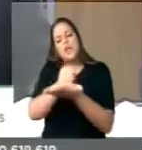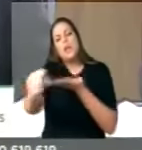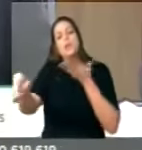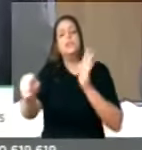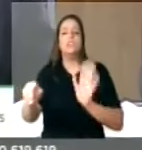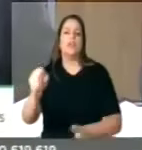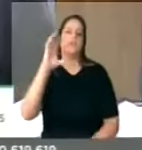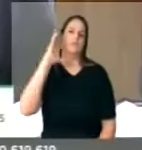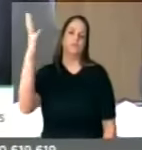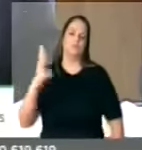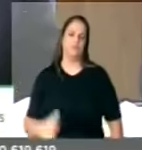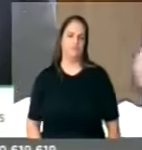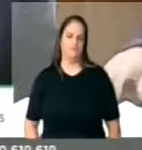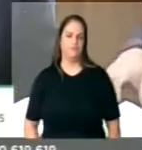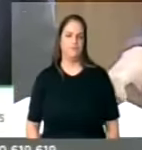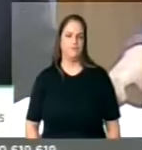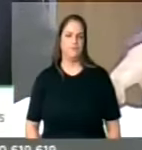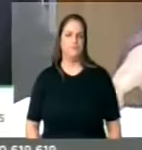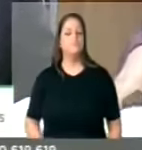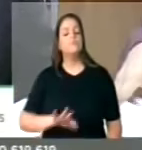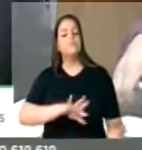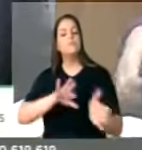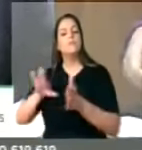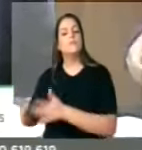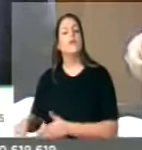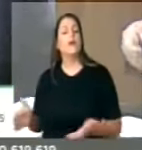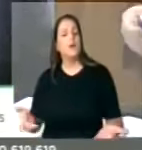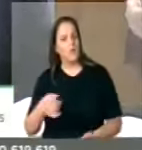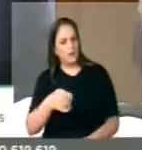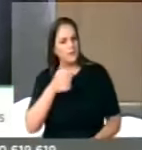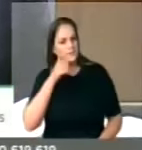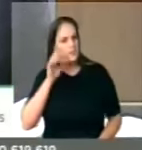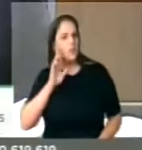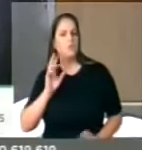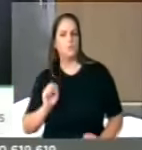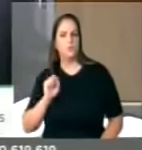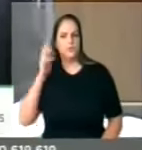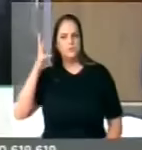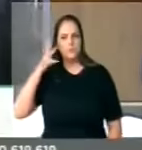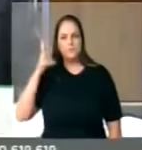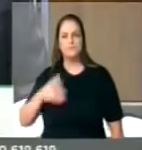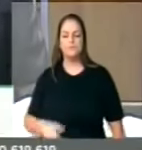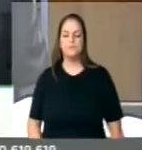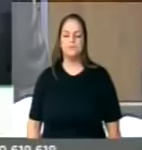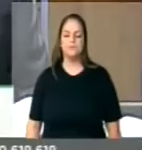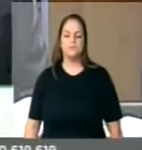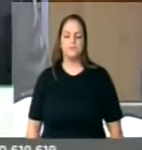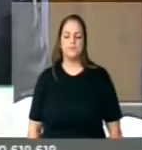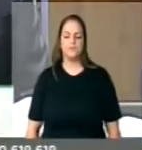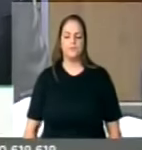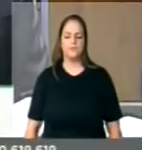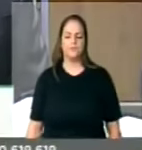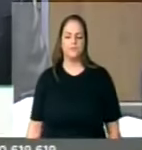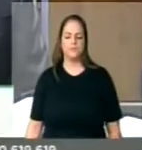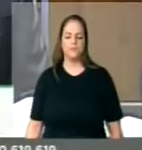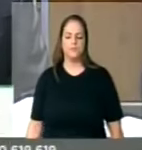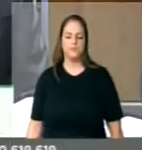E decidida. Tem a palavra, Vossa Excelência. Senhor Presidente, senhoras e senhores deputados,